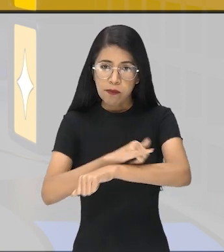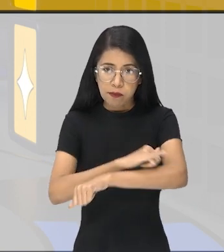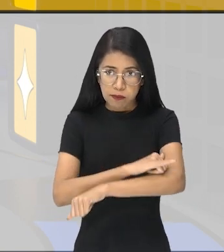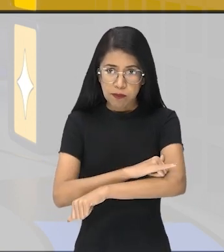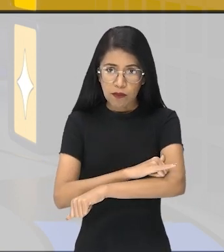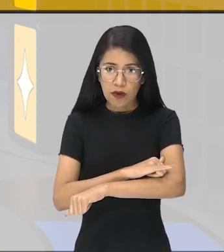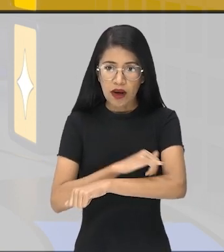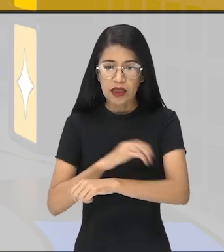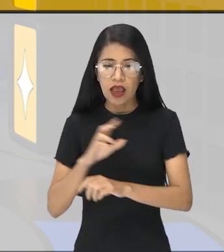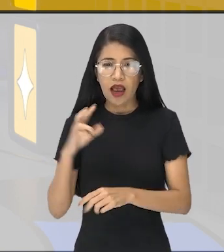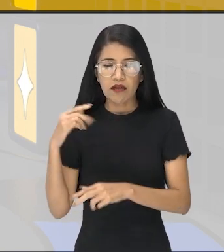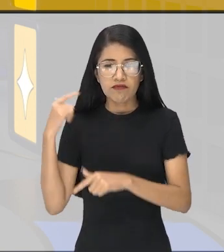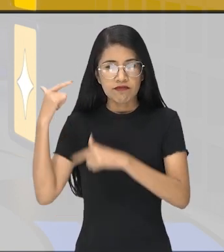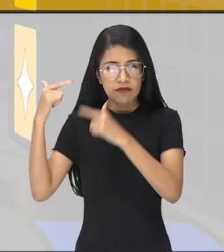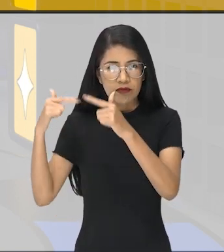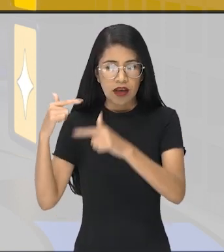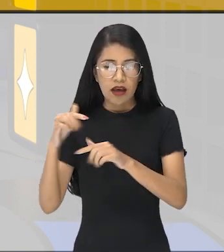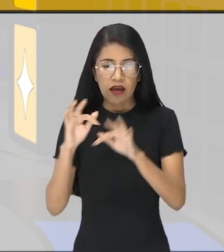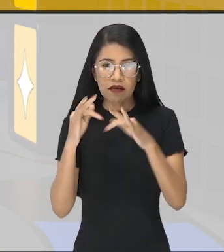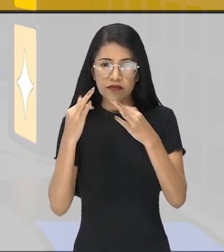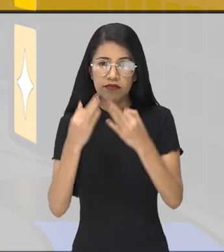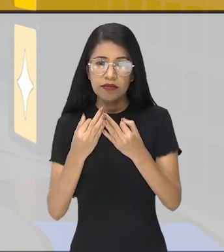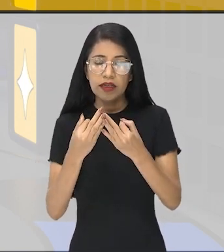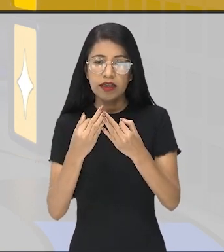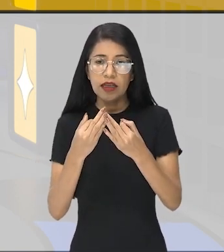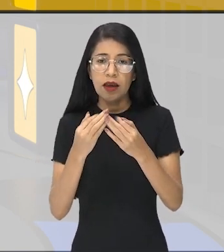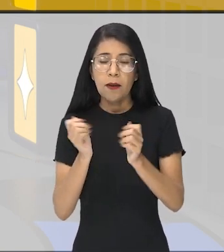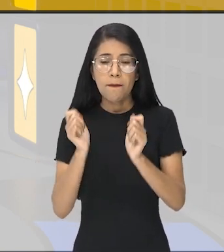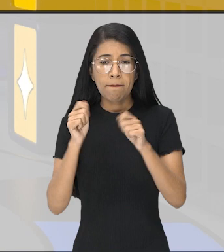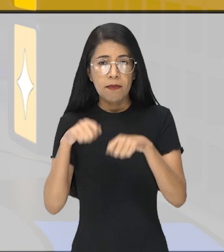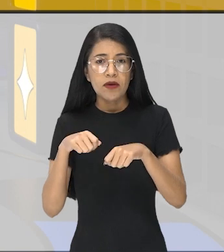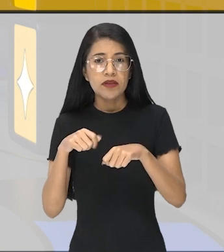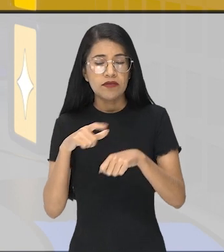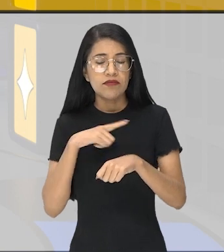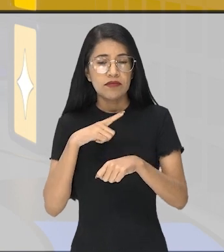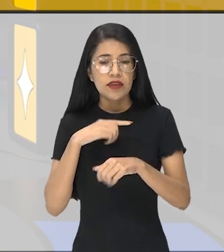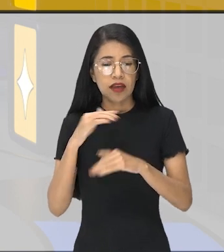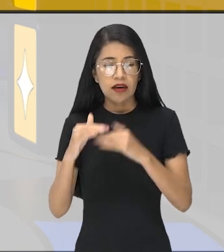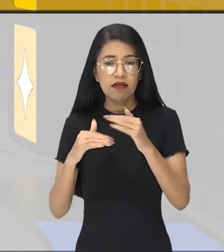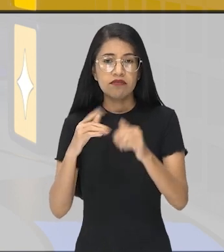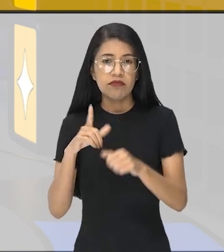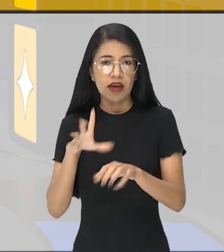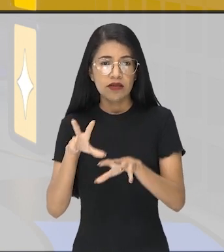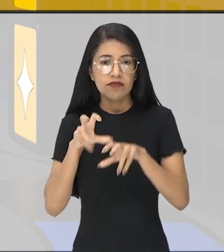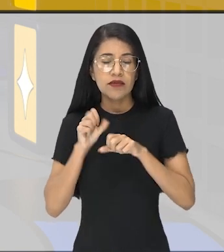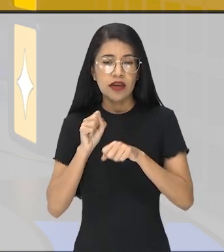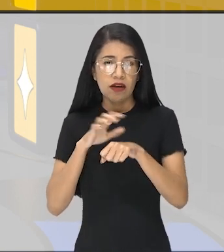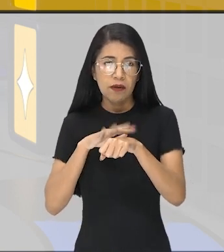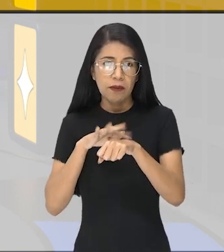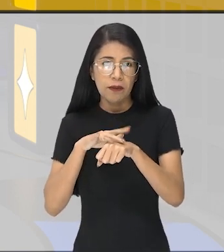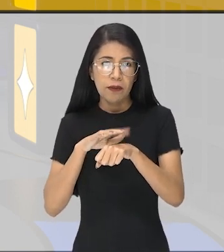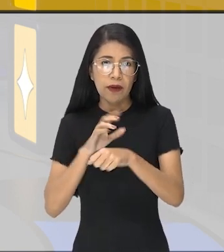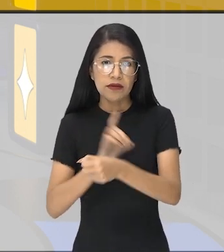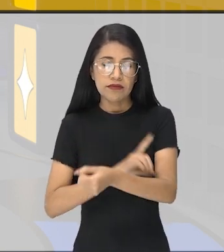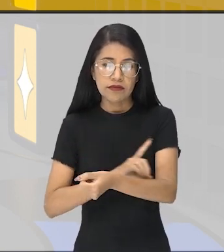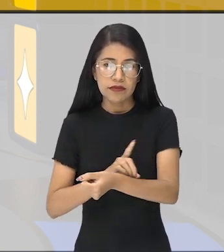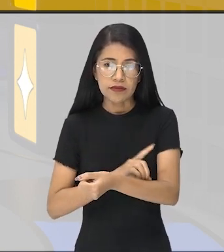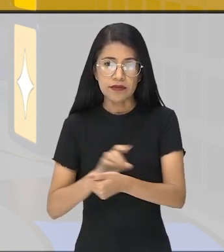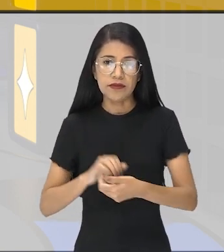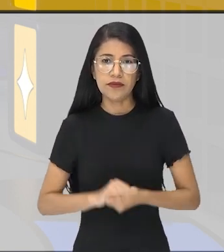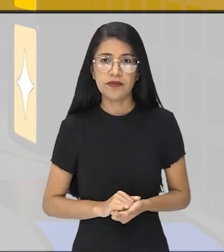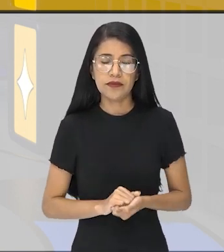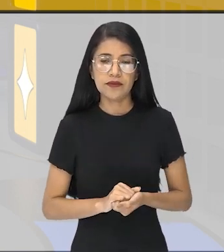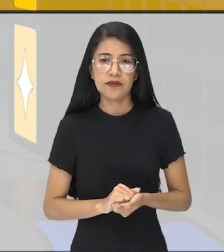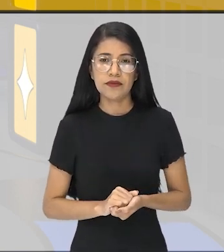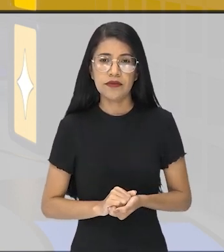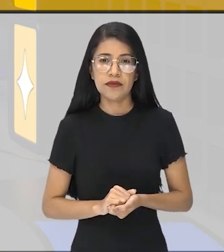histórico familiar positivo sugere um alto risco para o desenvolvimento da doença. Desse modo, mesmo